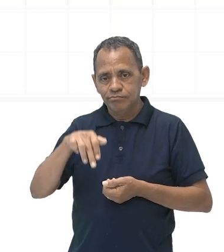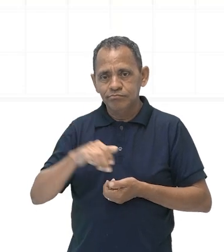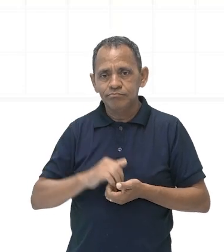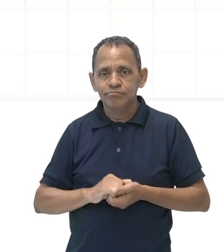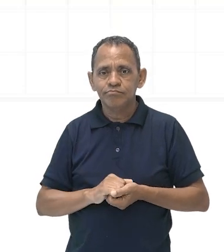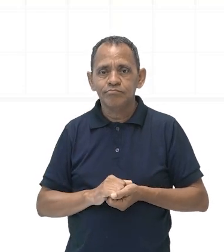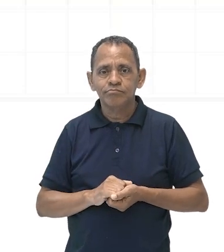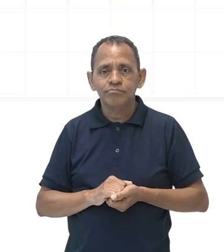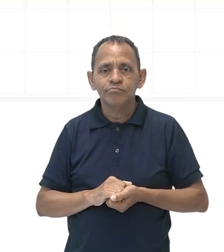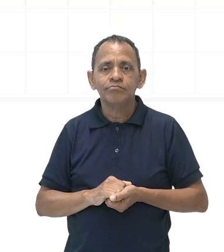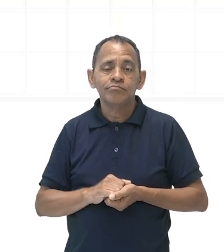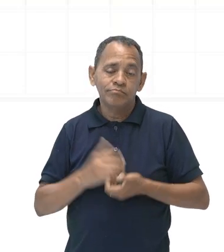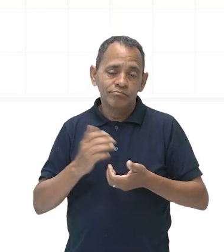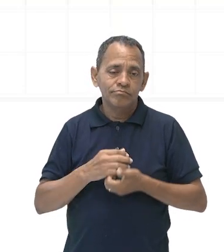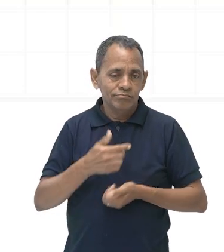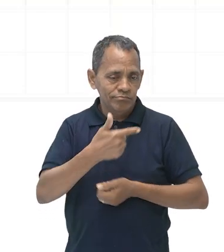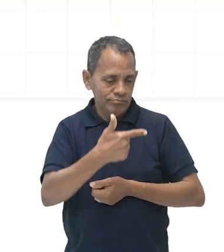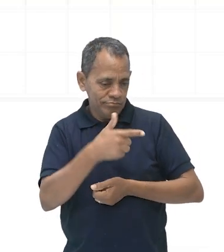com 28 litros,